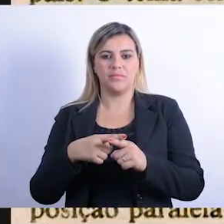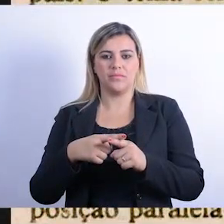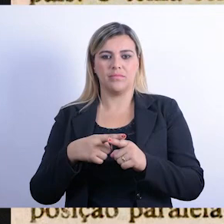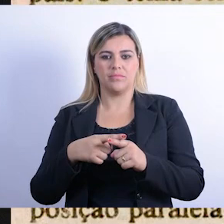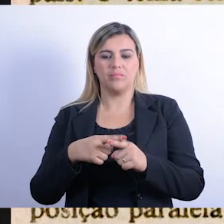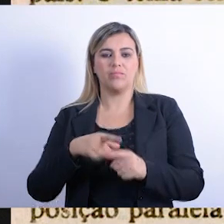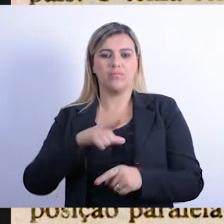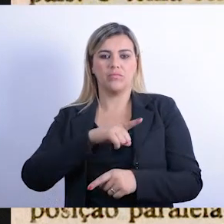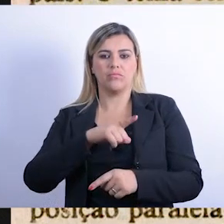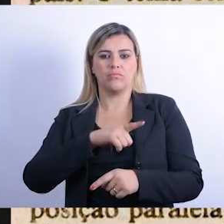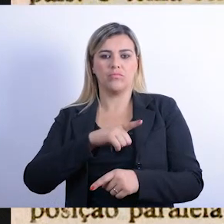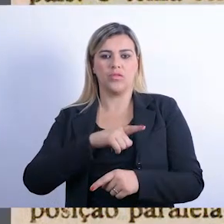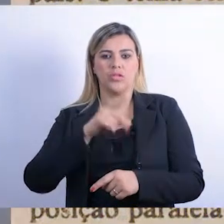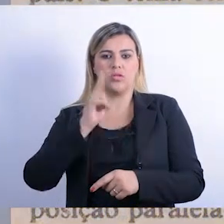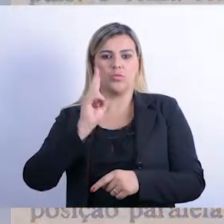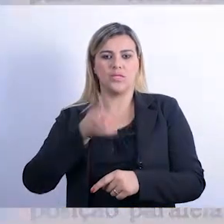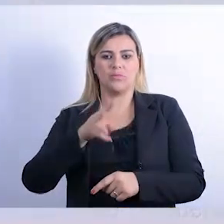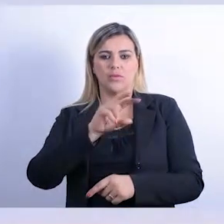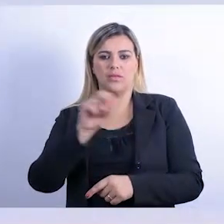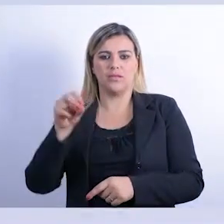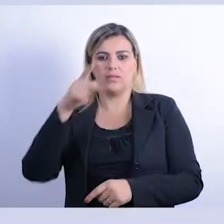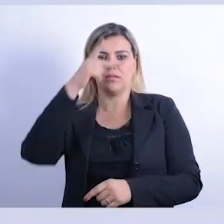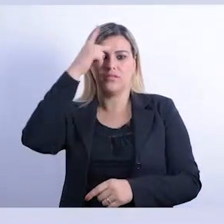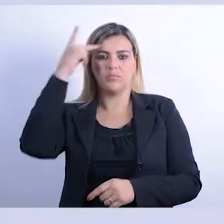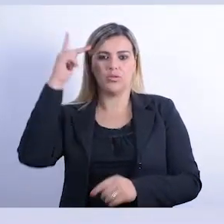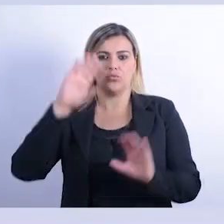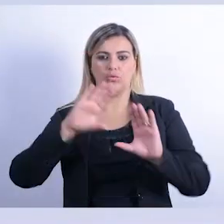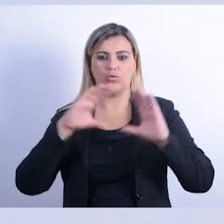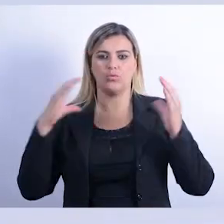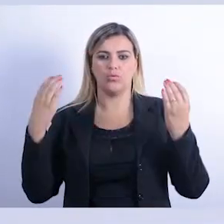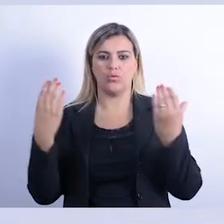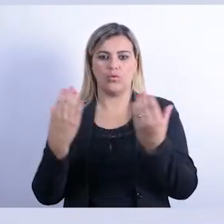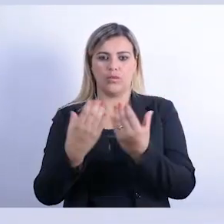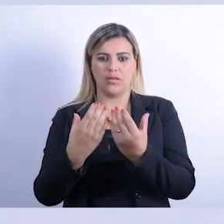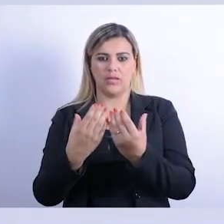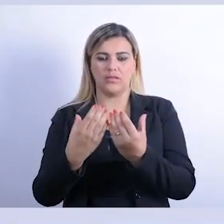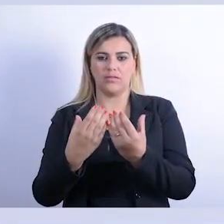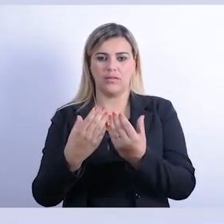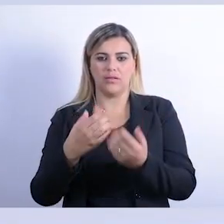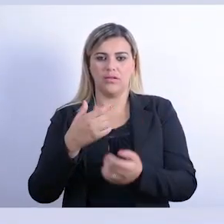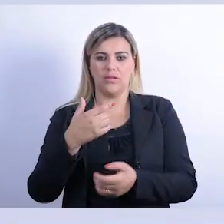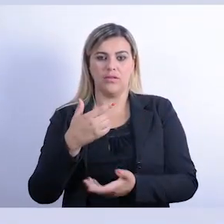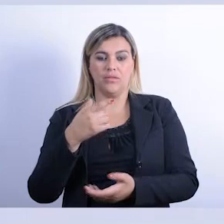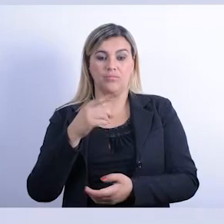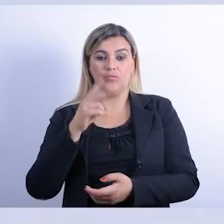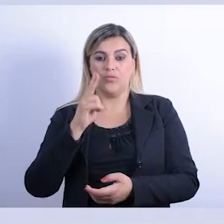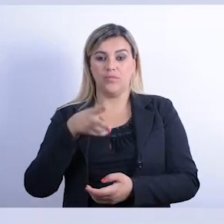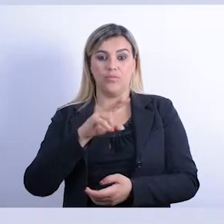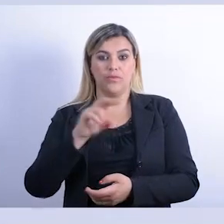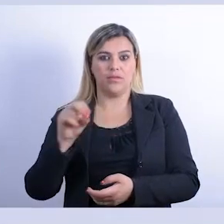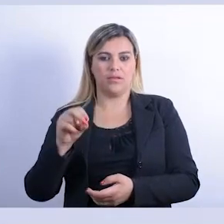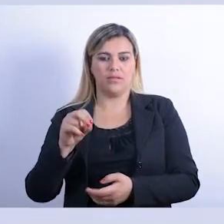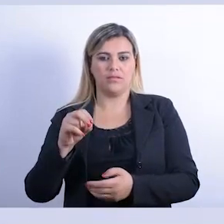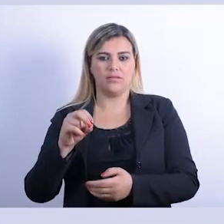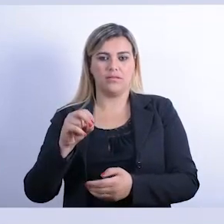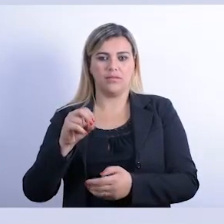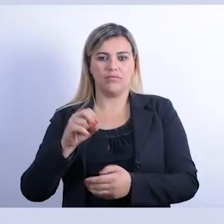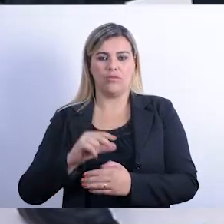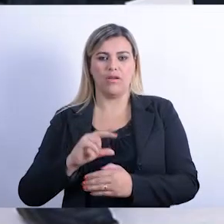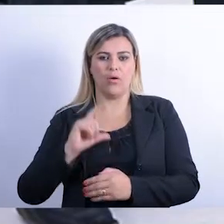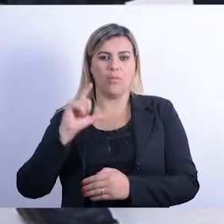porque nós tivemos 2.500 pessoas como congressistas, de 250 para